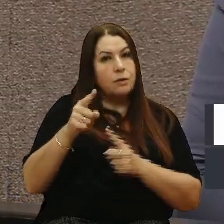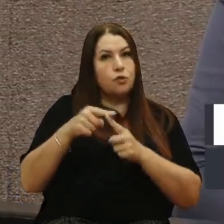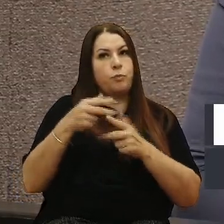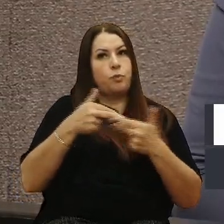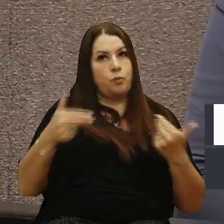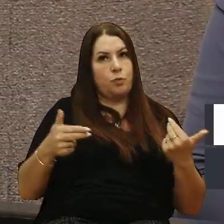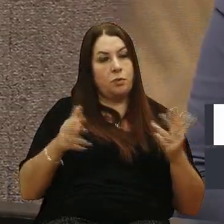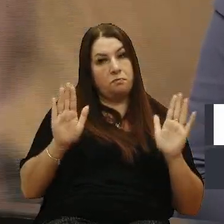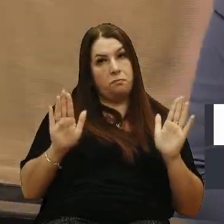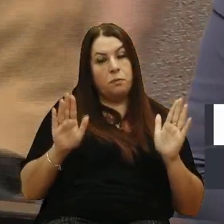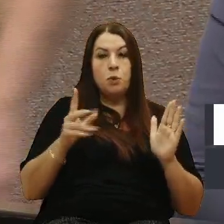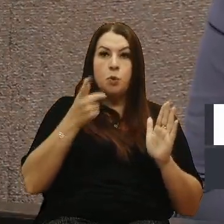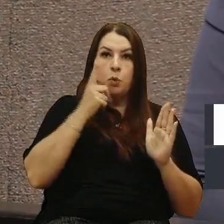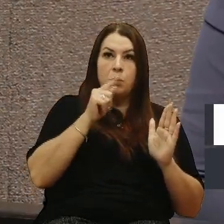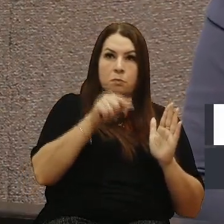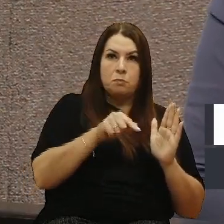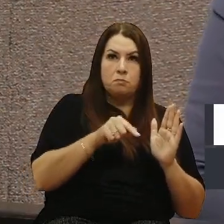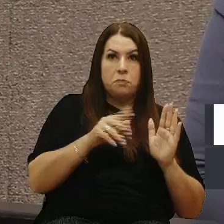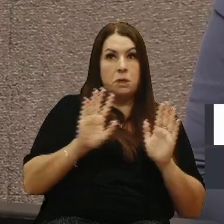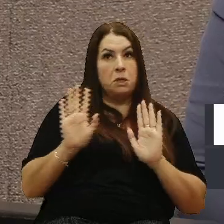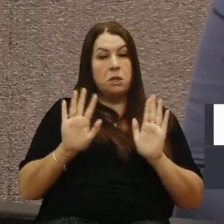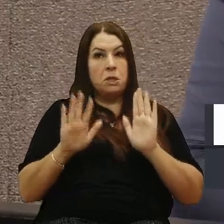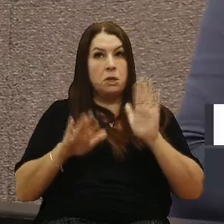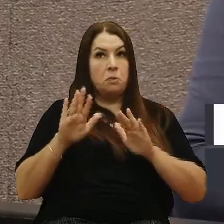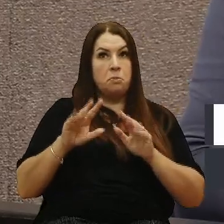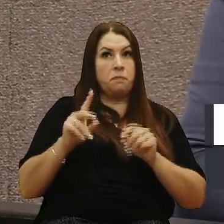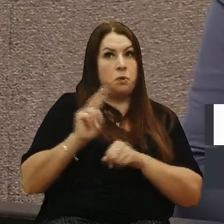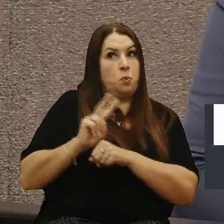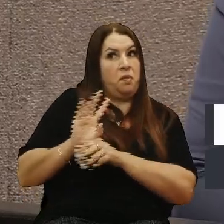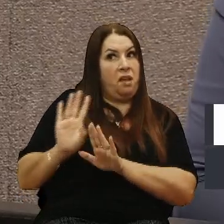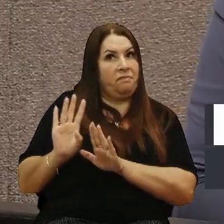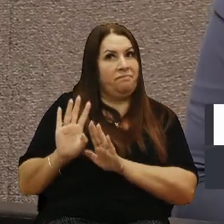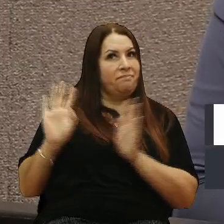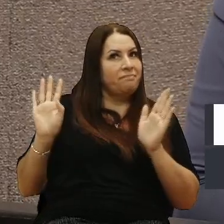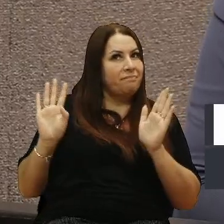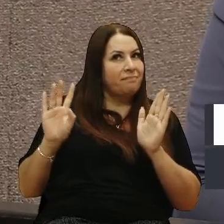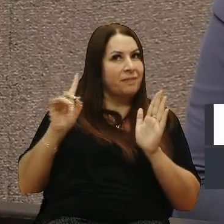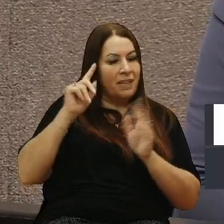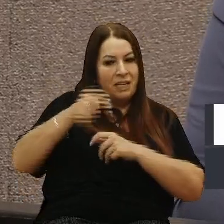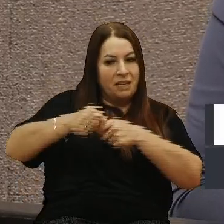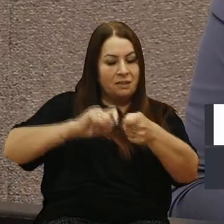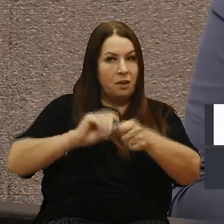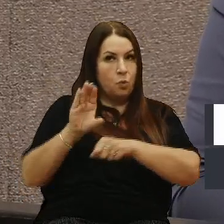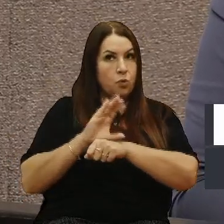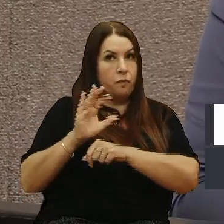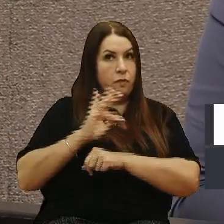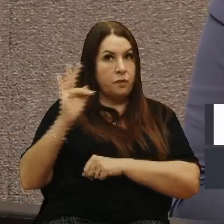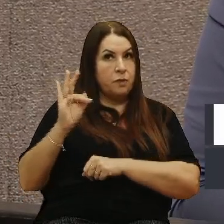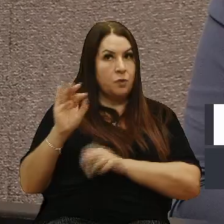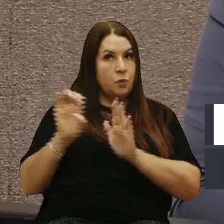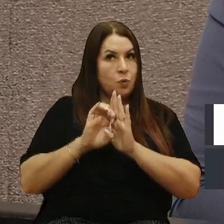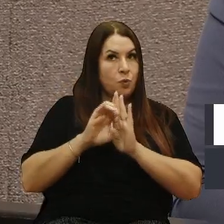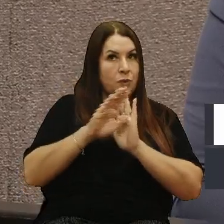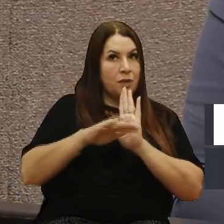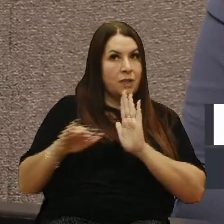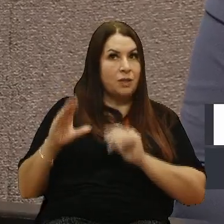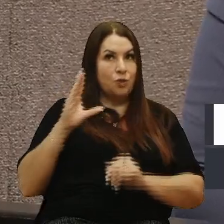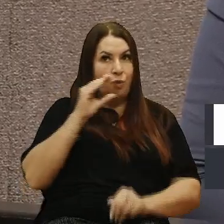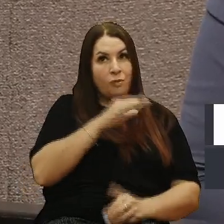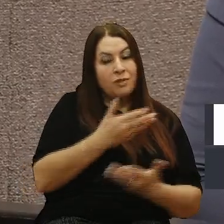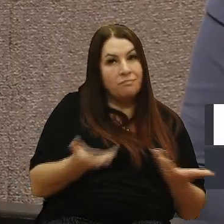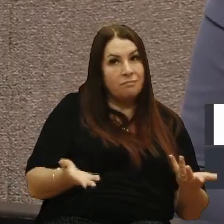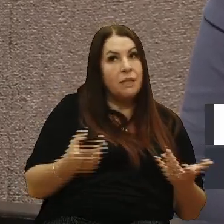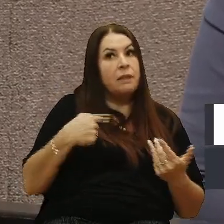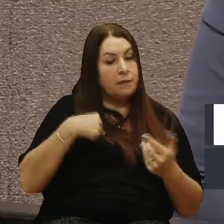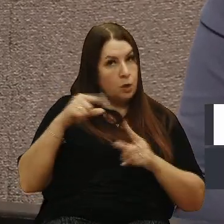nós estamos falando. Agora, se a gente considera que isso é relativo e que isso não deve ser protegido, então a gente tem que rasgar a Constituição Federal e o Estatuto da Criança e do Adolescente. Então